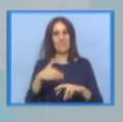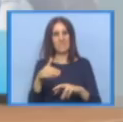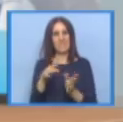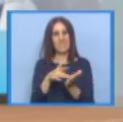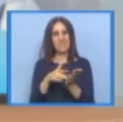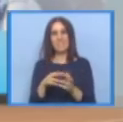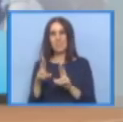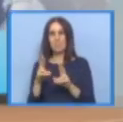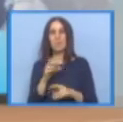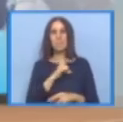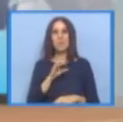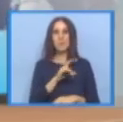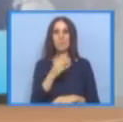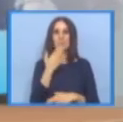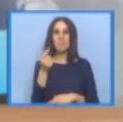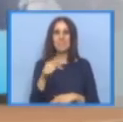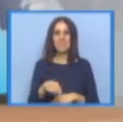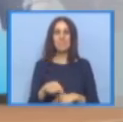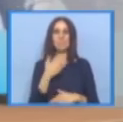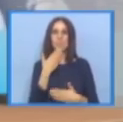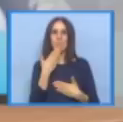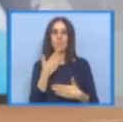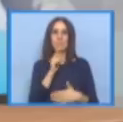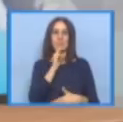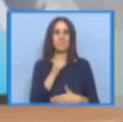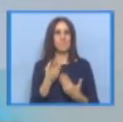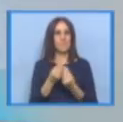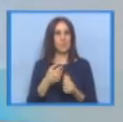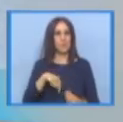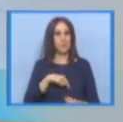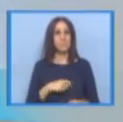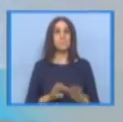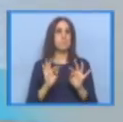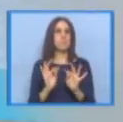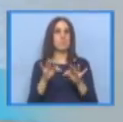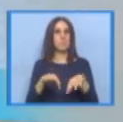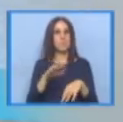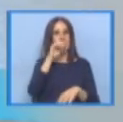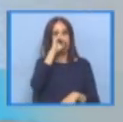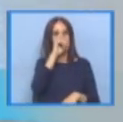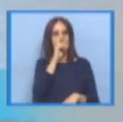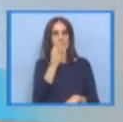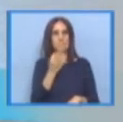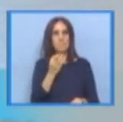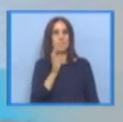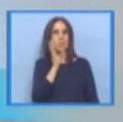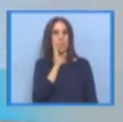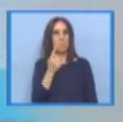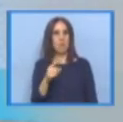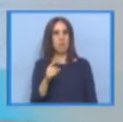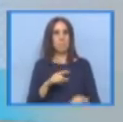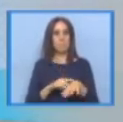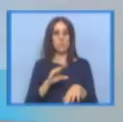deste livro. Padre João, muito obrigado por ter estado hoje aqui entre nós. Ficamos por aqui, mas lembrando ainda que mais logo,